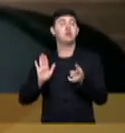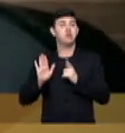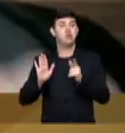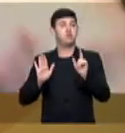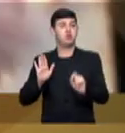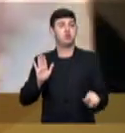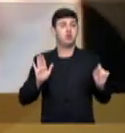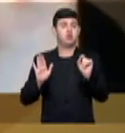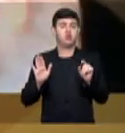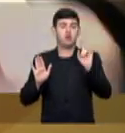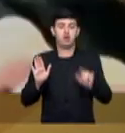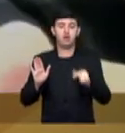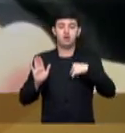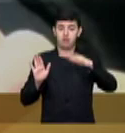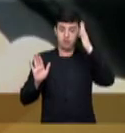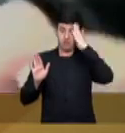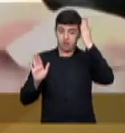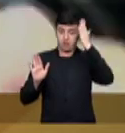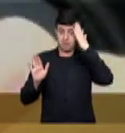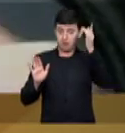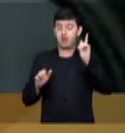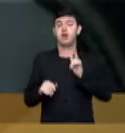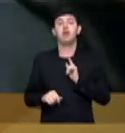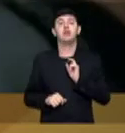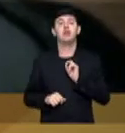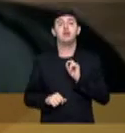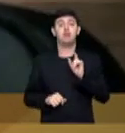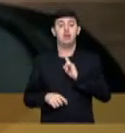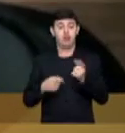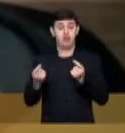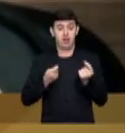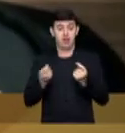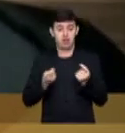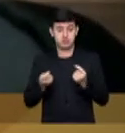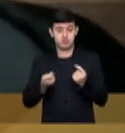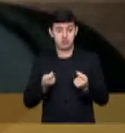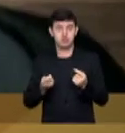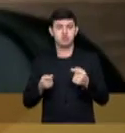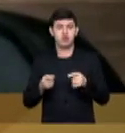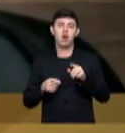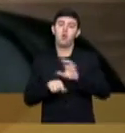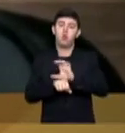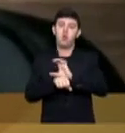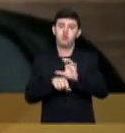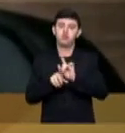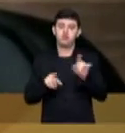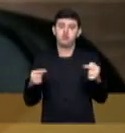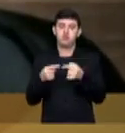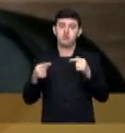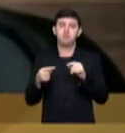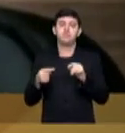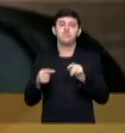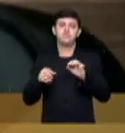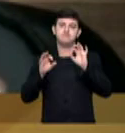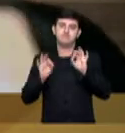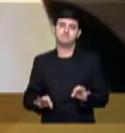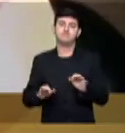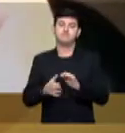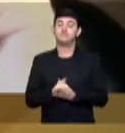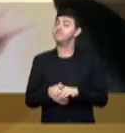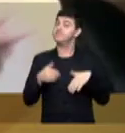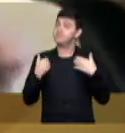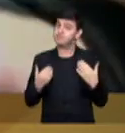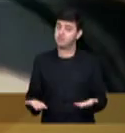precisamente em saber se essa restrição é constitucionalmente admitida.